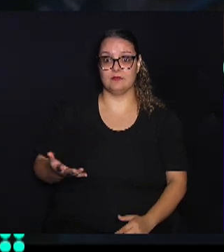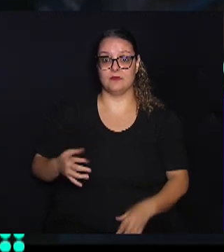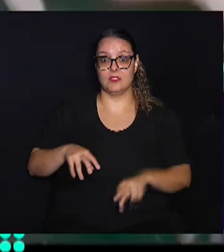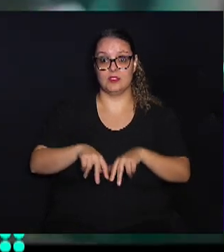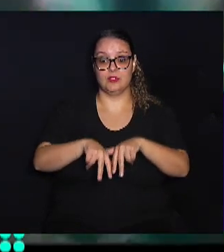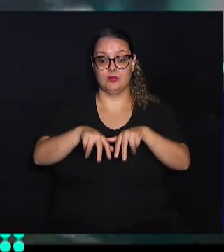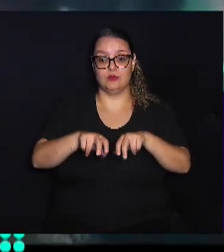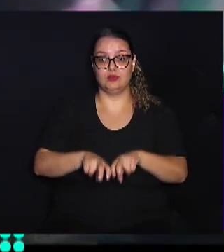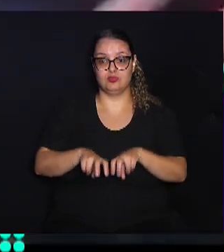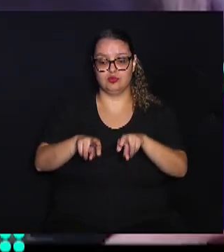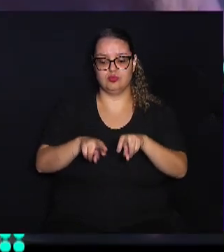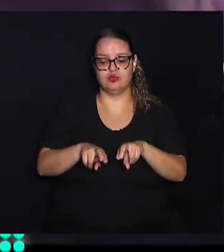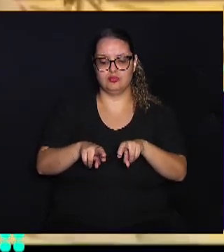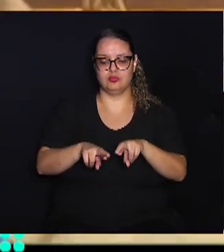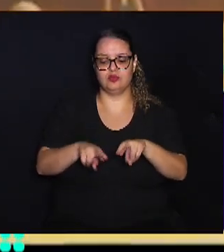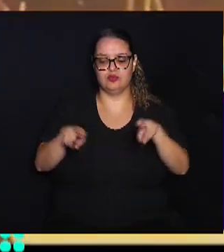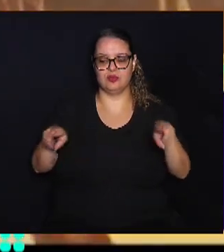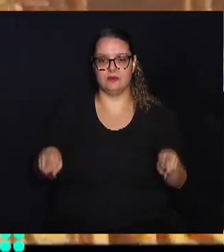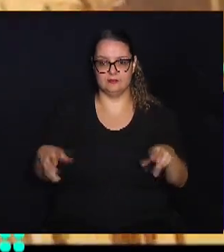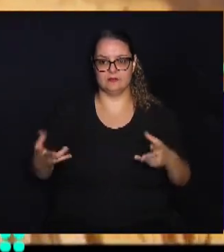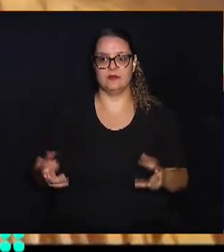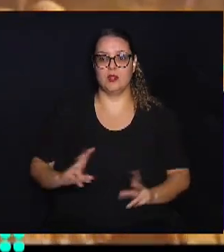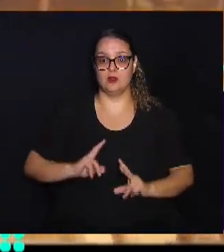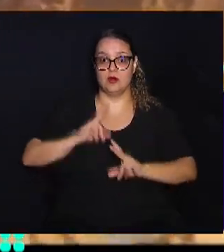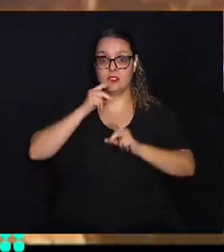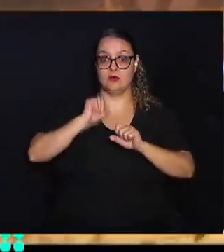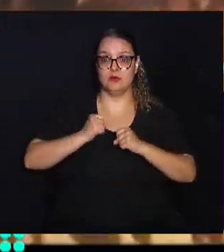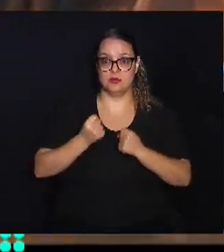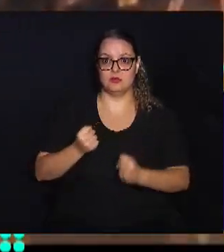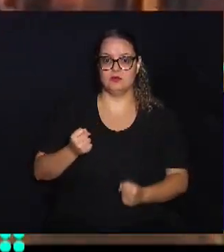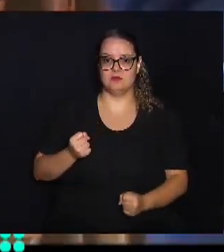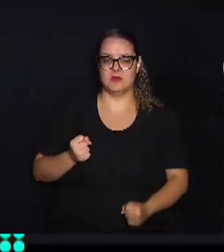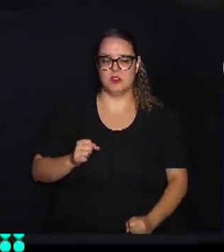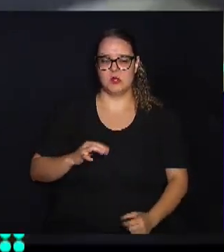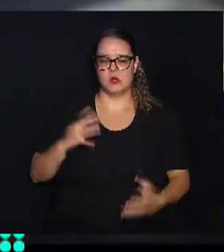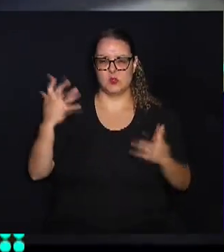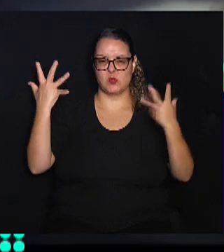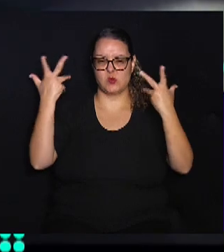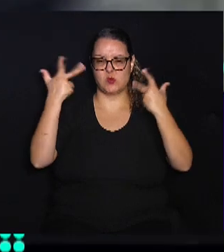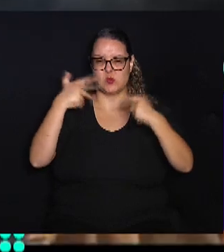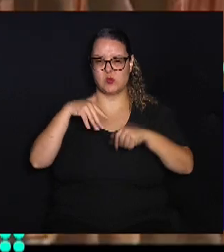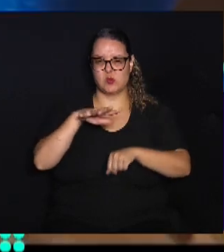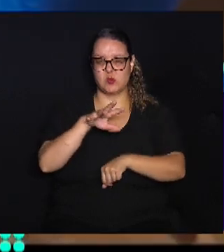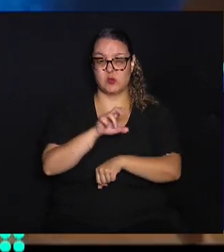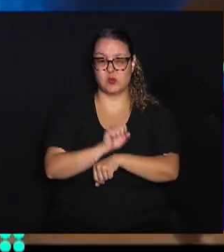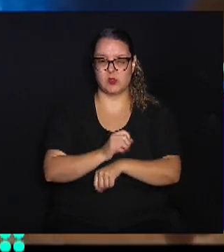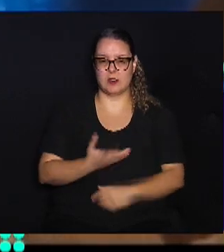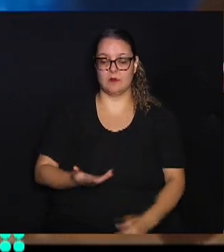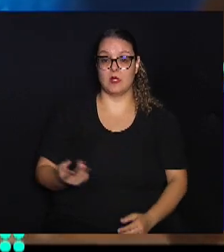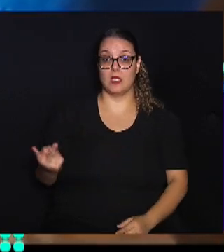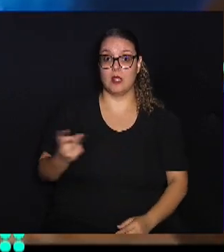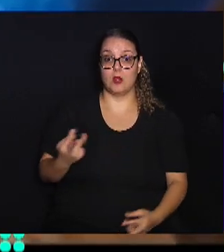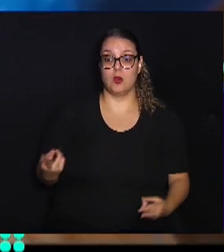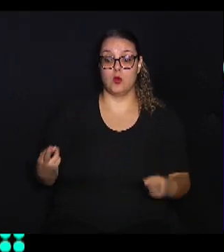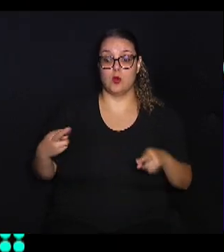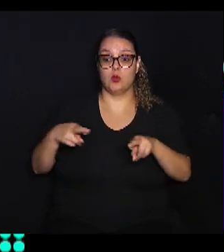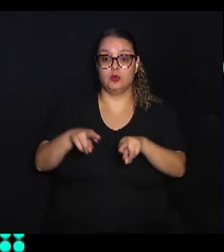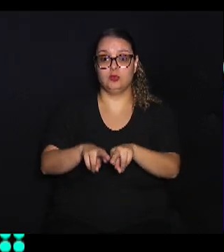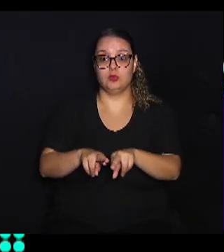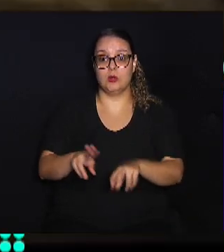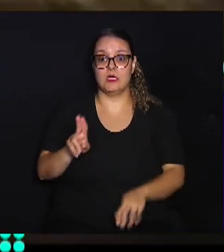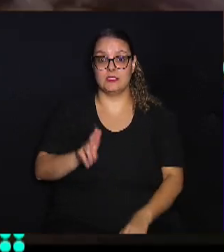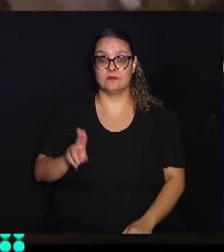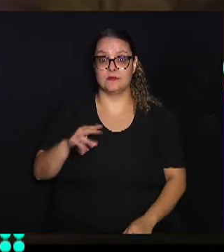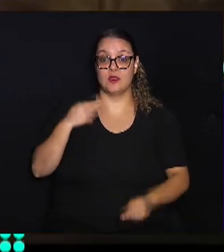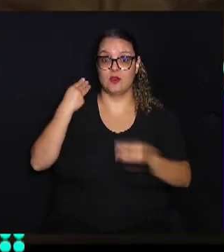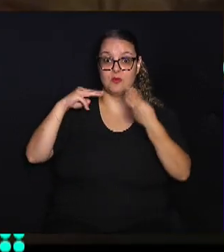separados. Apesar dos esforços de um inescrupuloso leão, a dupla consegue se reunir e vai usar a